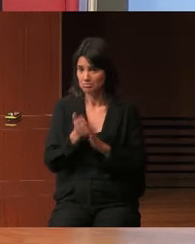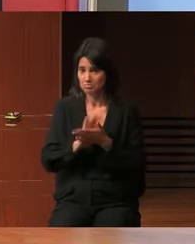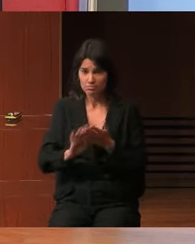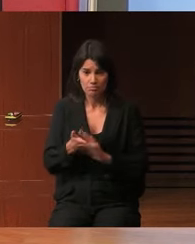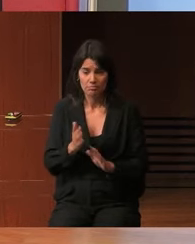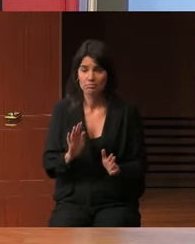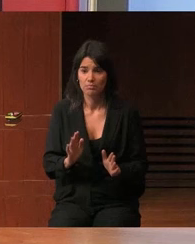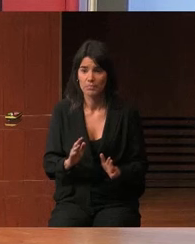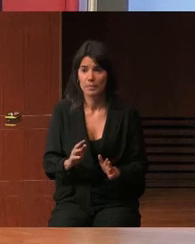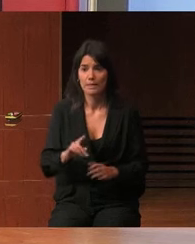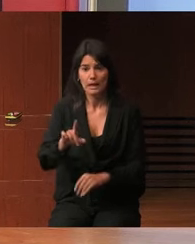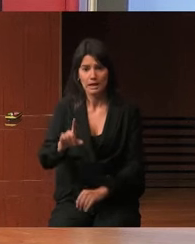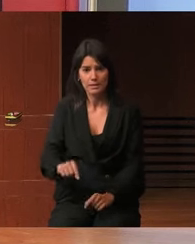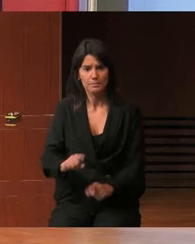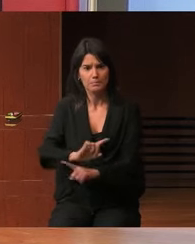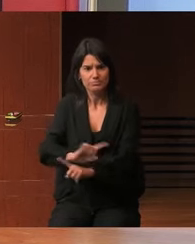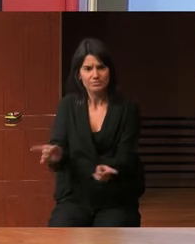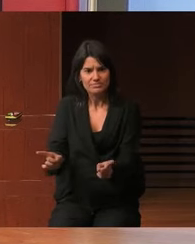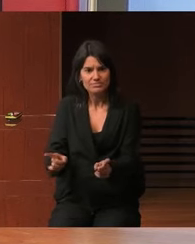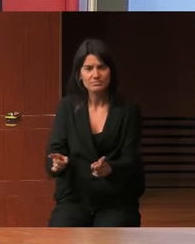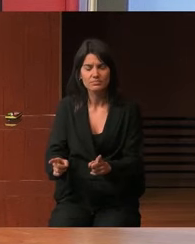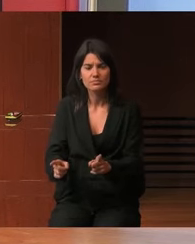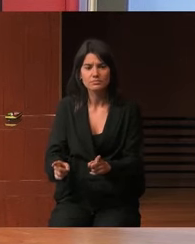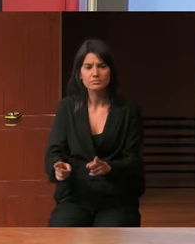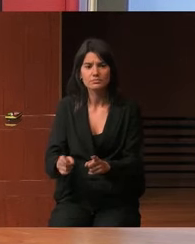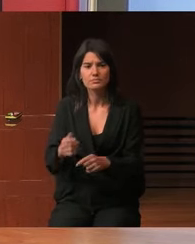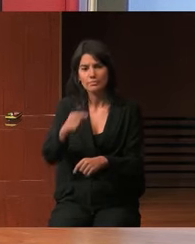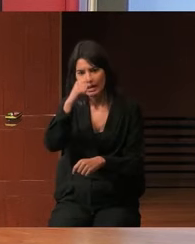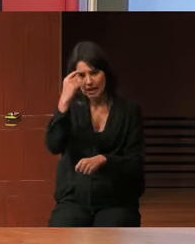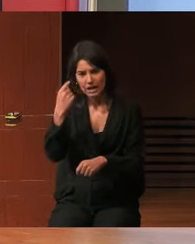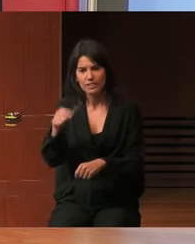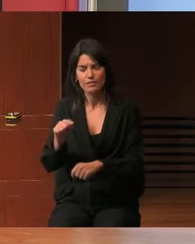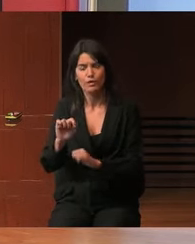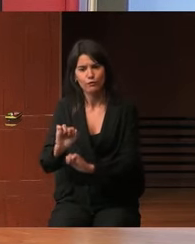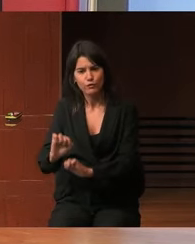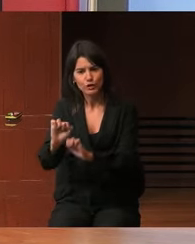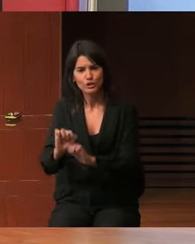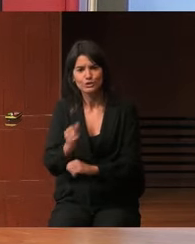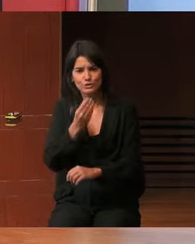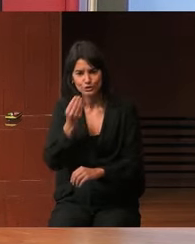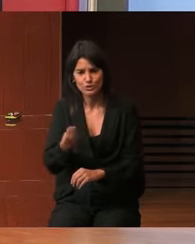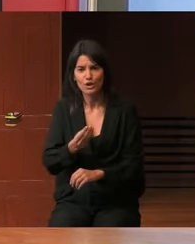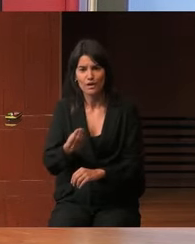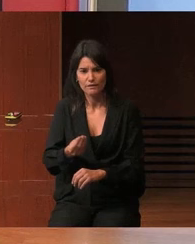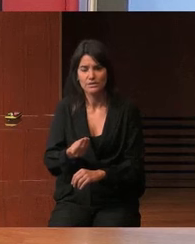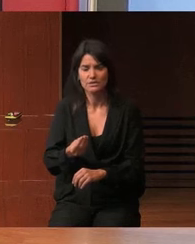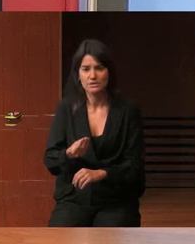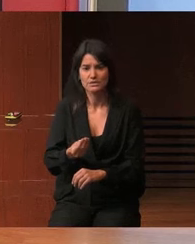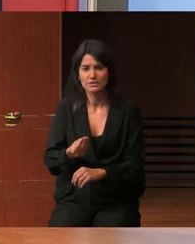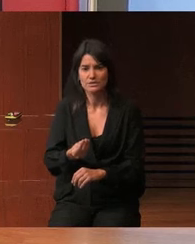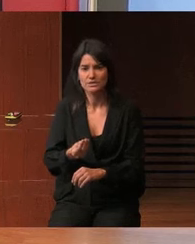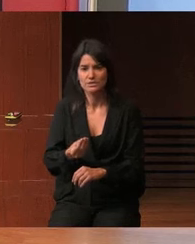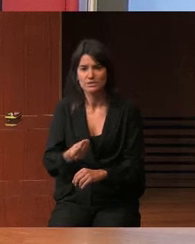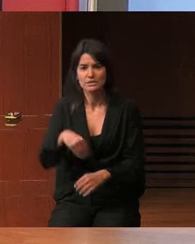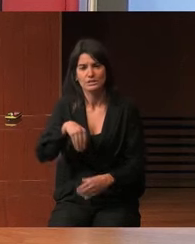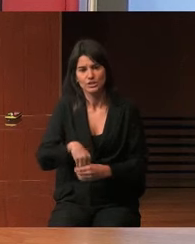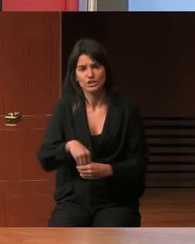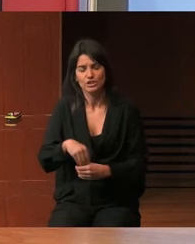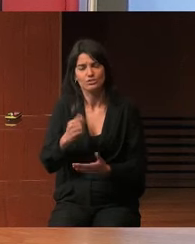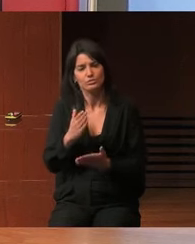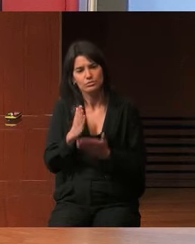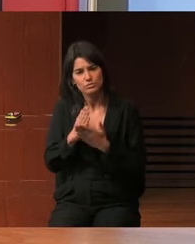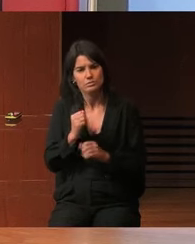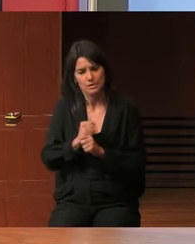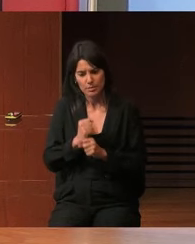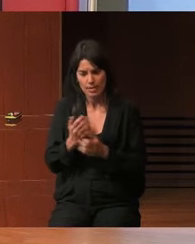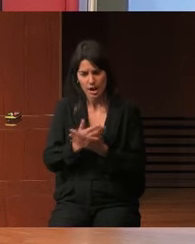responsabilidade e proíbem que estas dificuldades que os jovens vivem não sejam trabalhadas em contexto escolar,